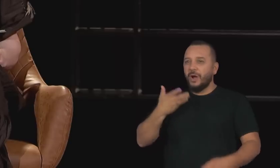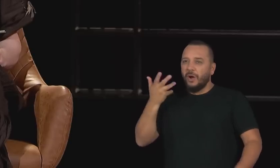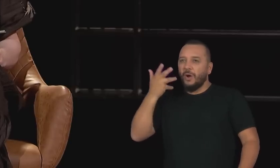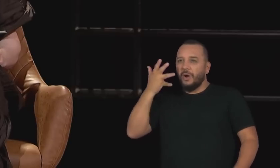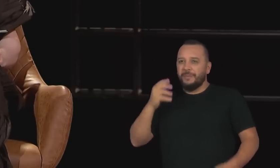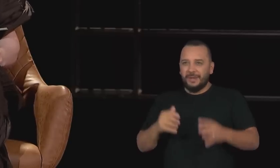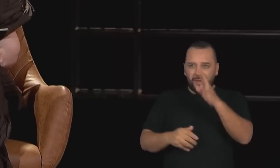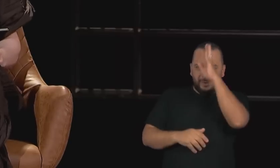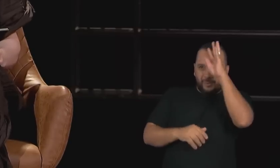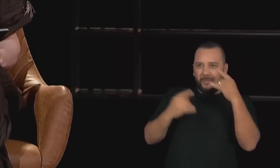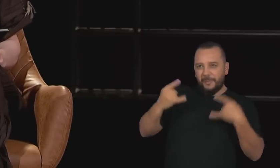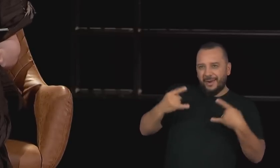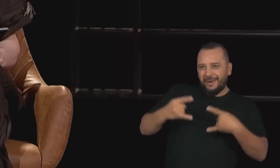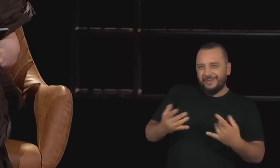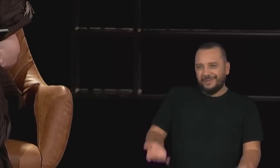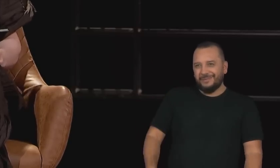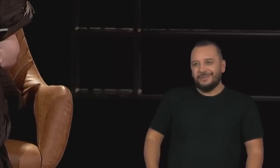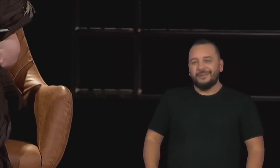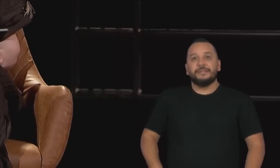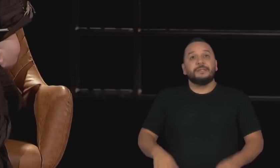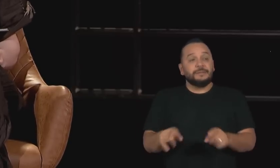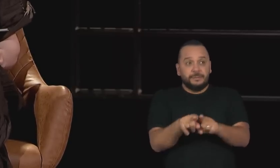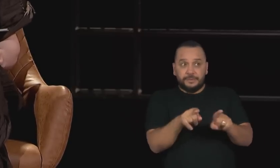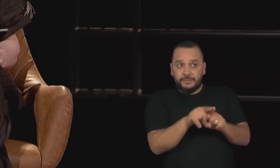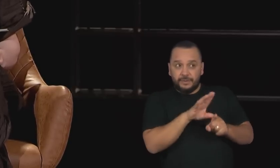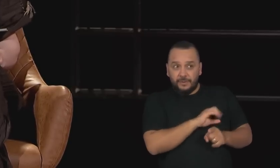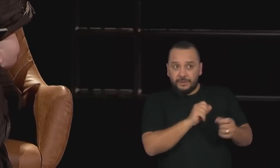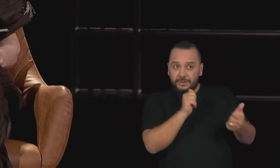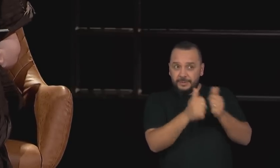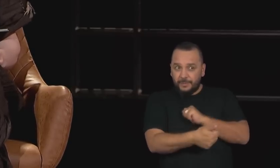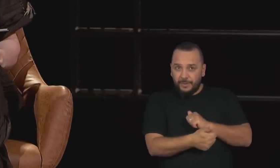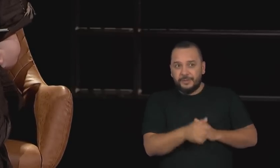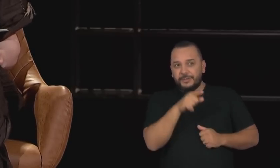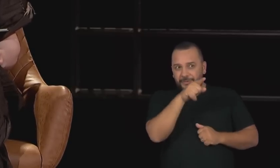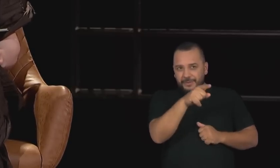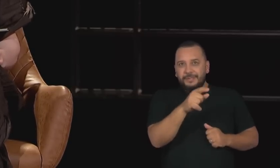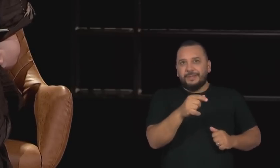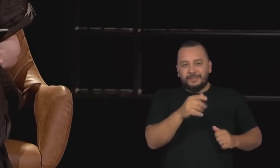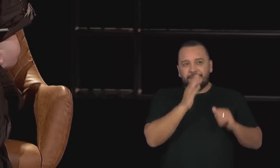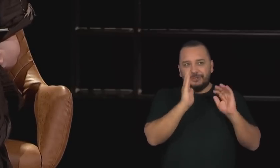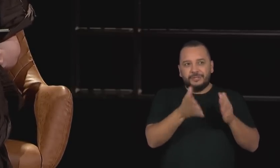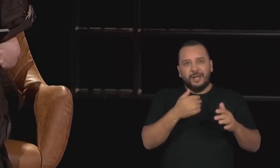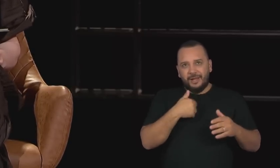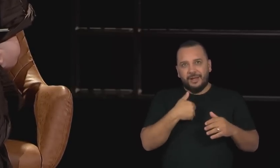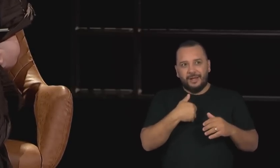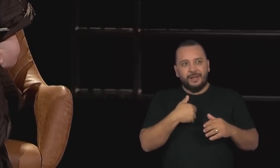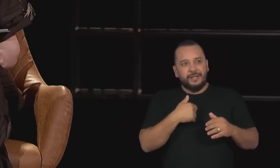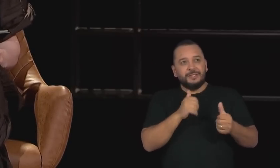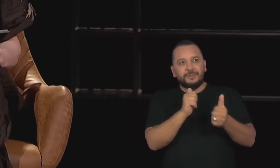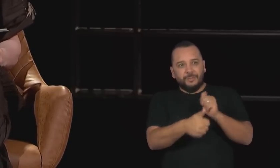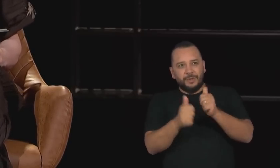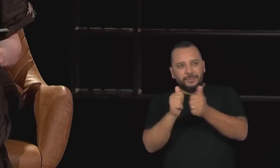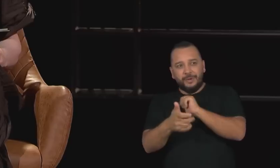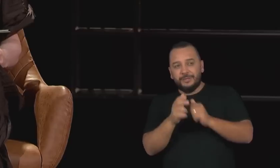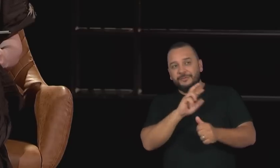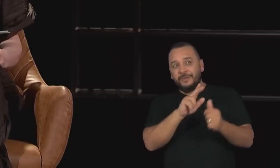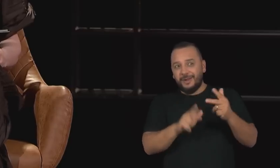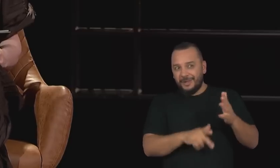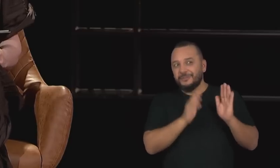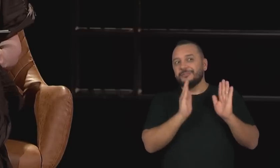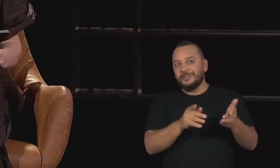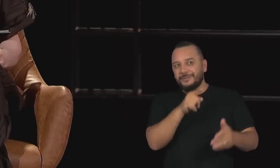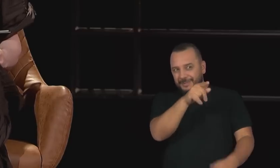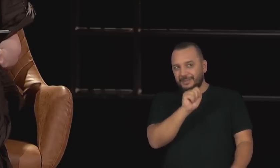Supla, além da música, o esporte também é muito presente na sua vida, né? Você se envolveu aí com pelo menos meia dúzia de modalidades. Sim. E